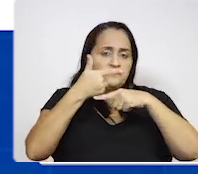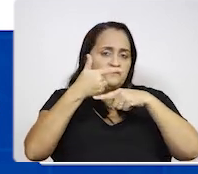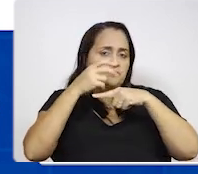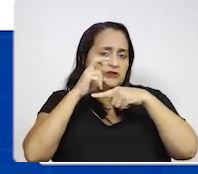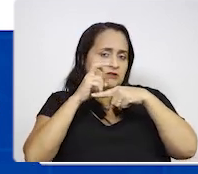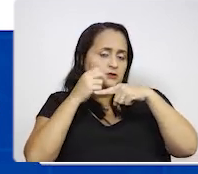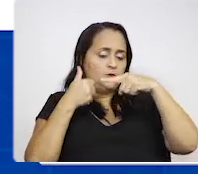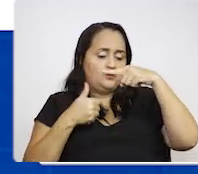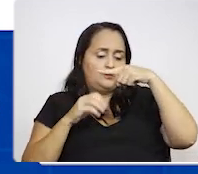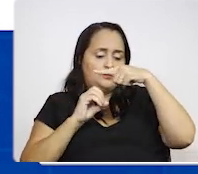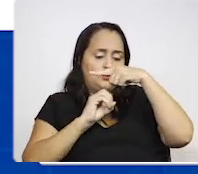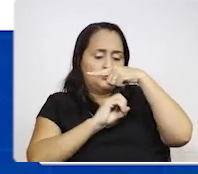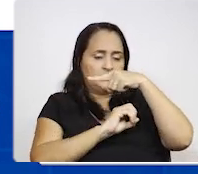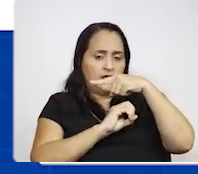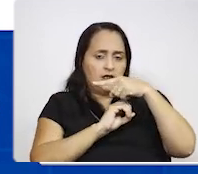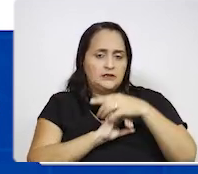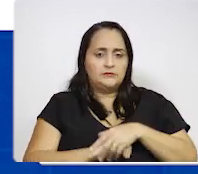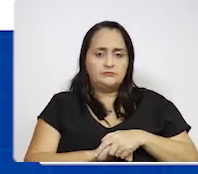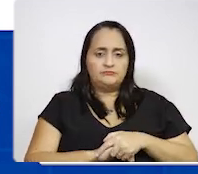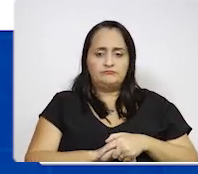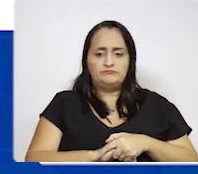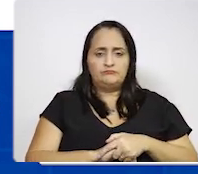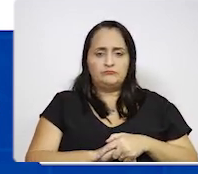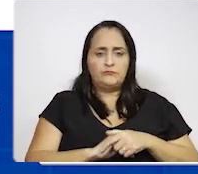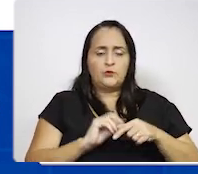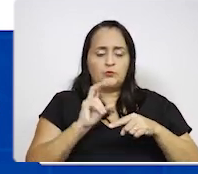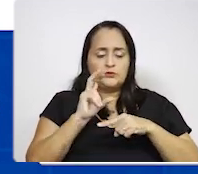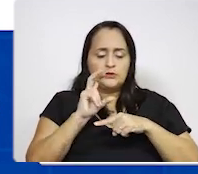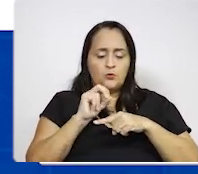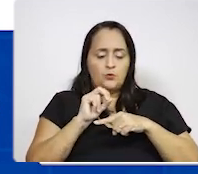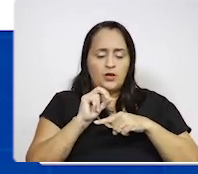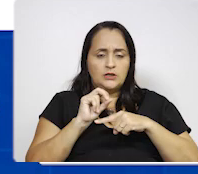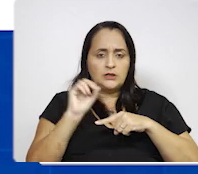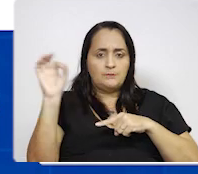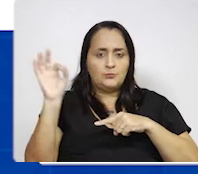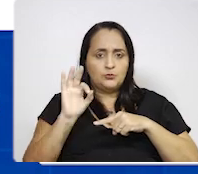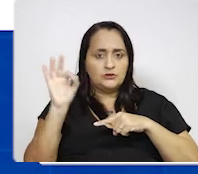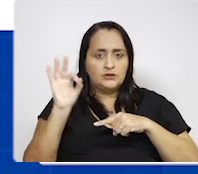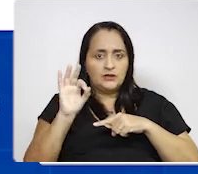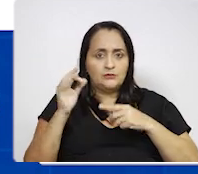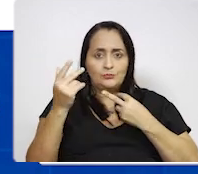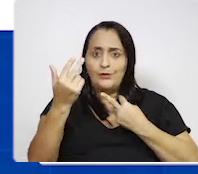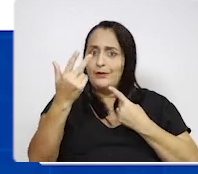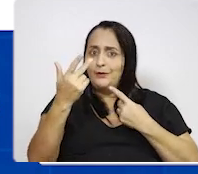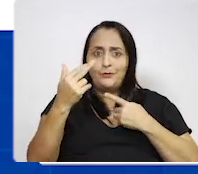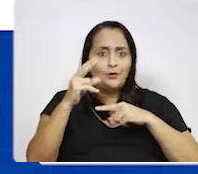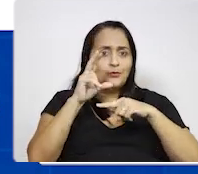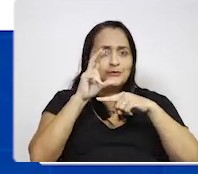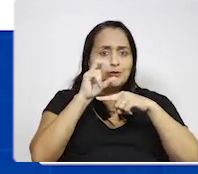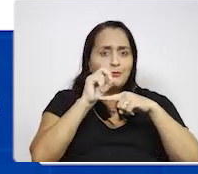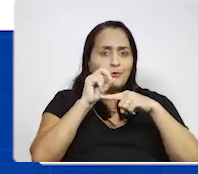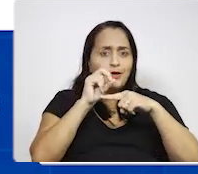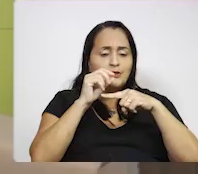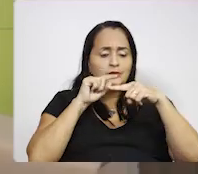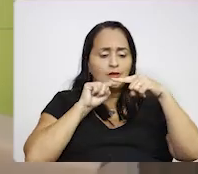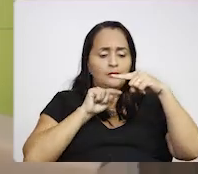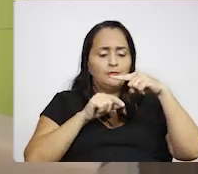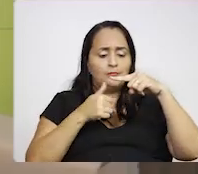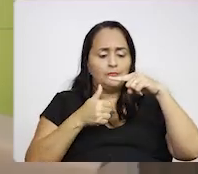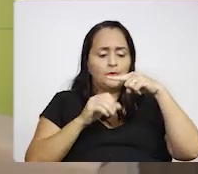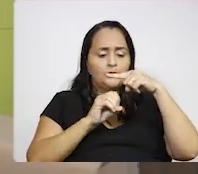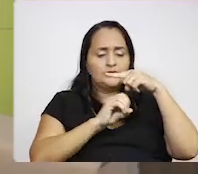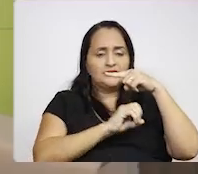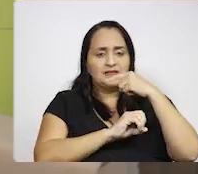100 avos, né? Ou 50%, 50, 100 avos,